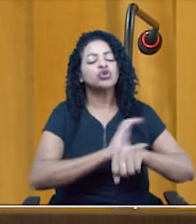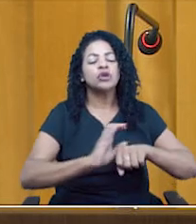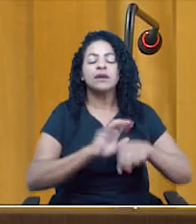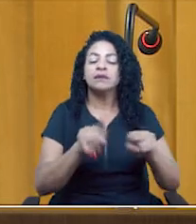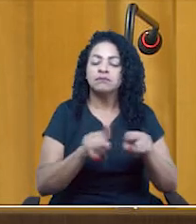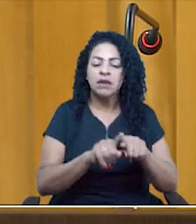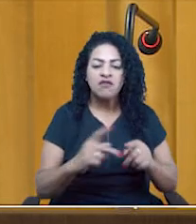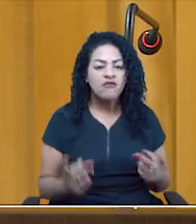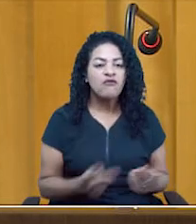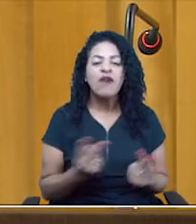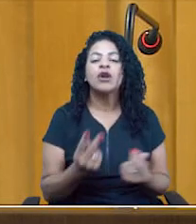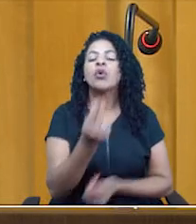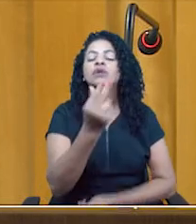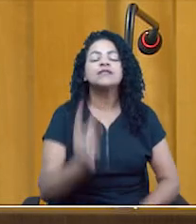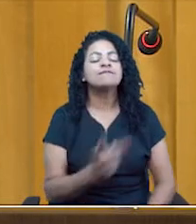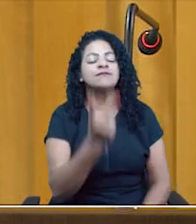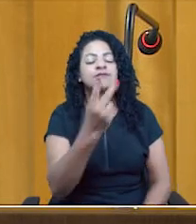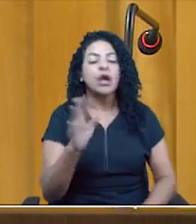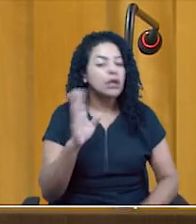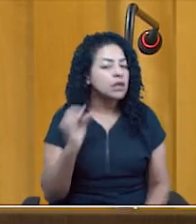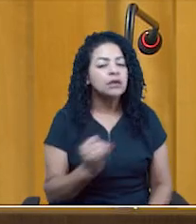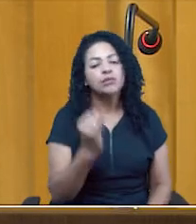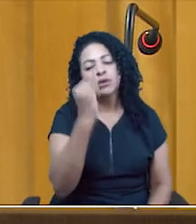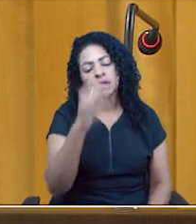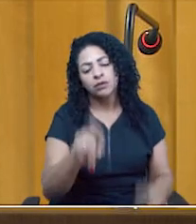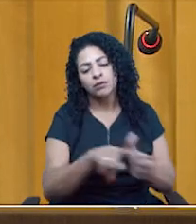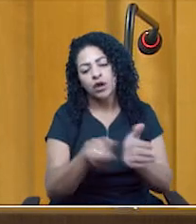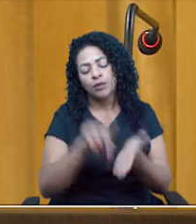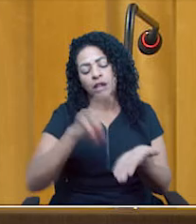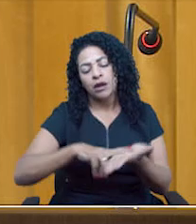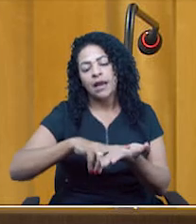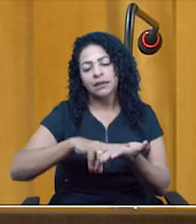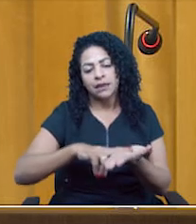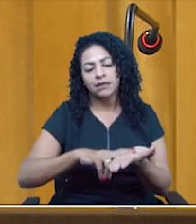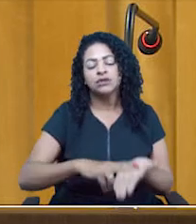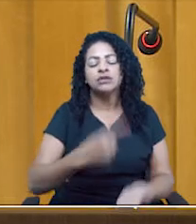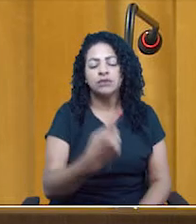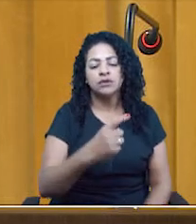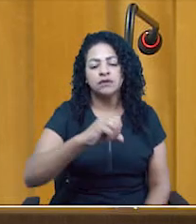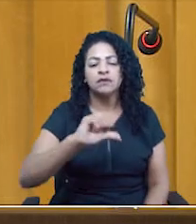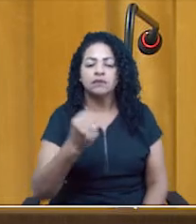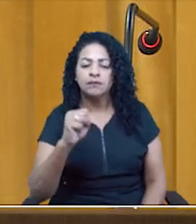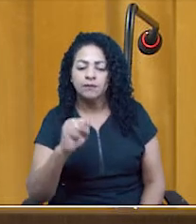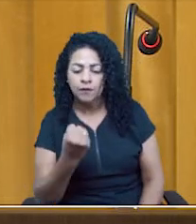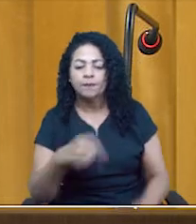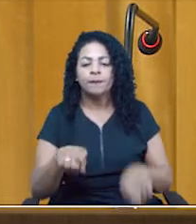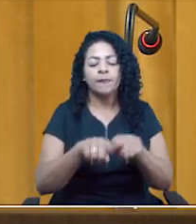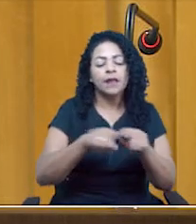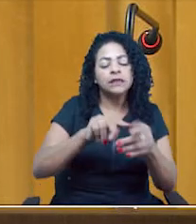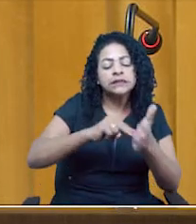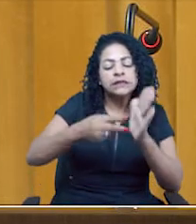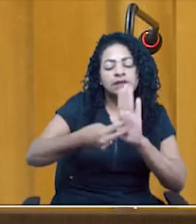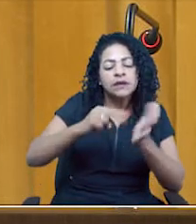fundamentais que estão na Carta de 88, que significam a Carta de Intenção de um Povo.